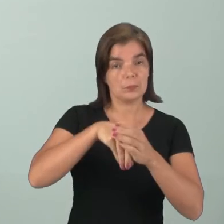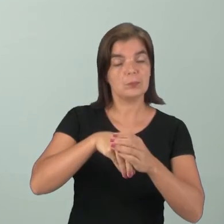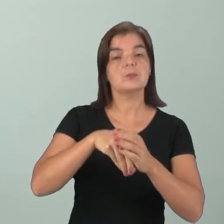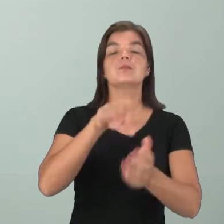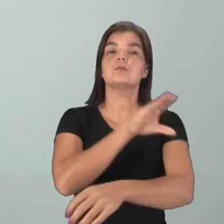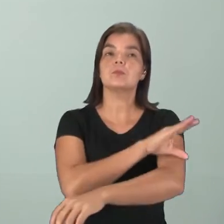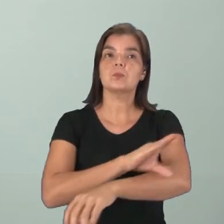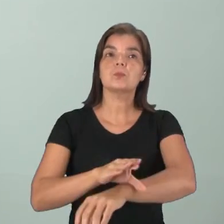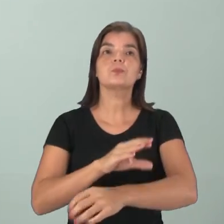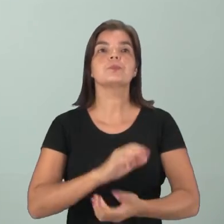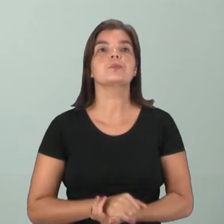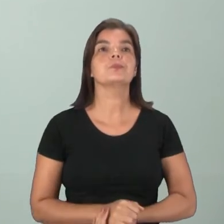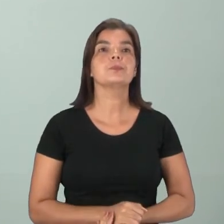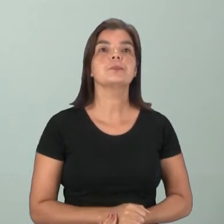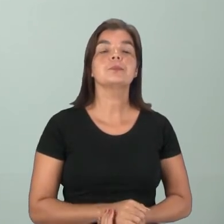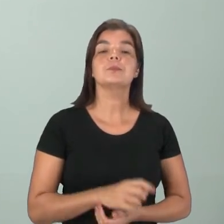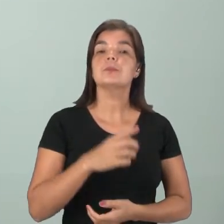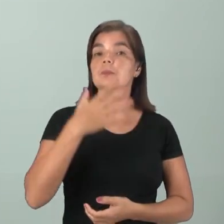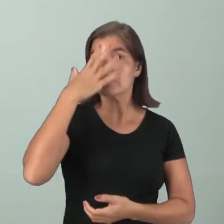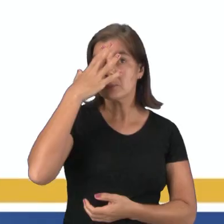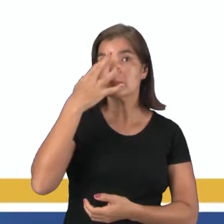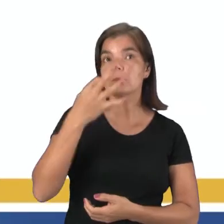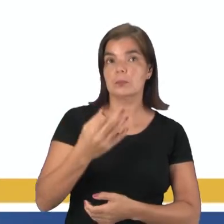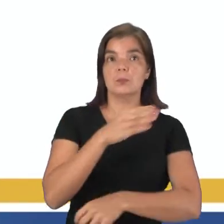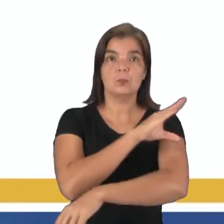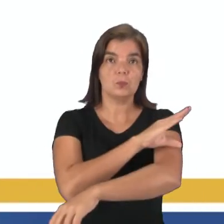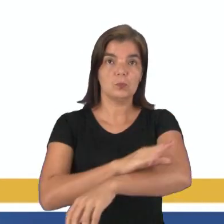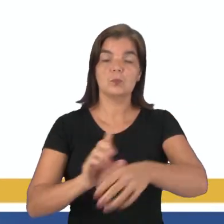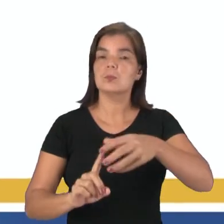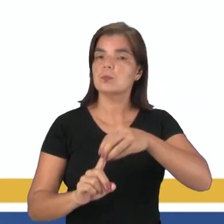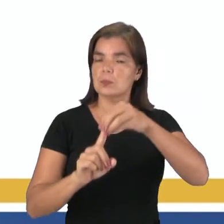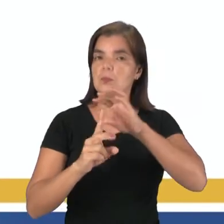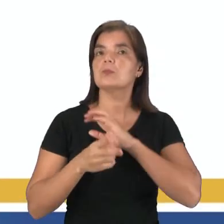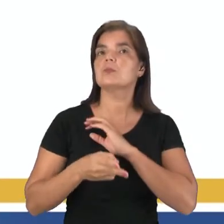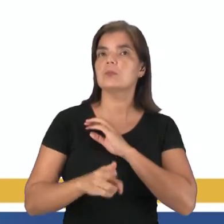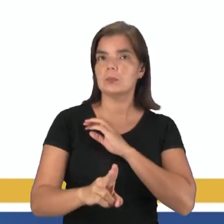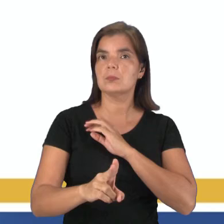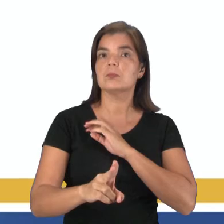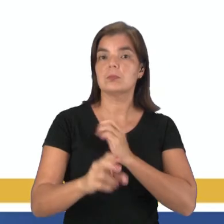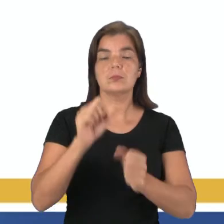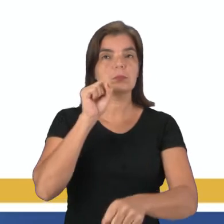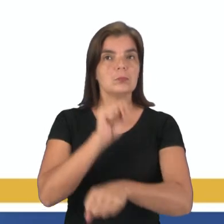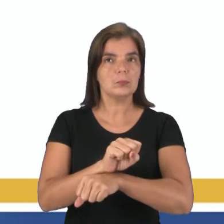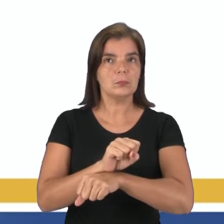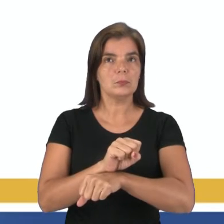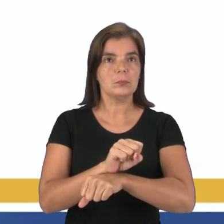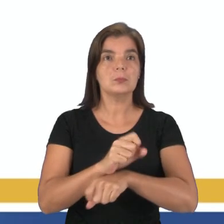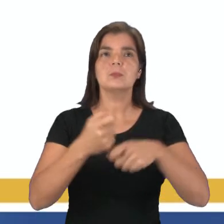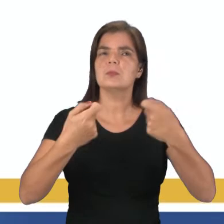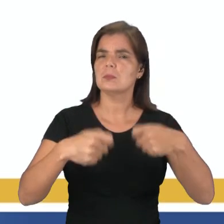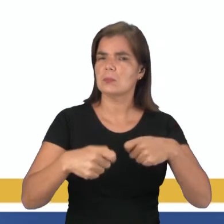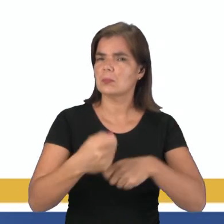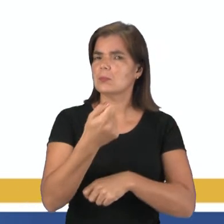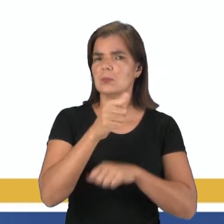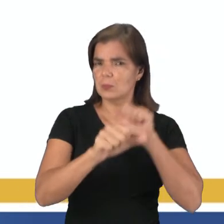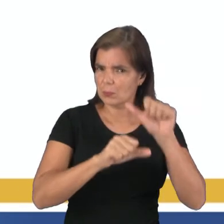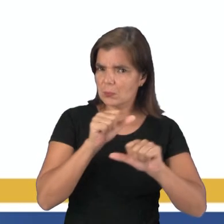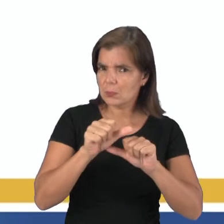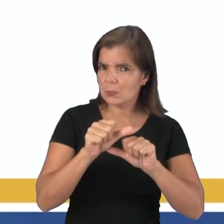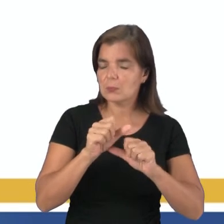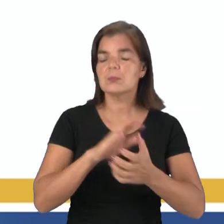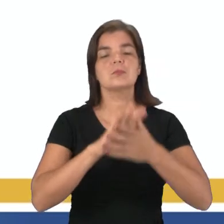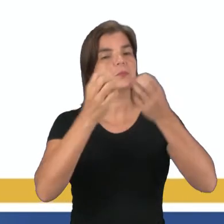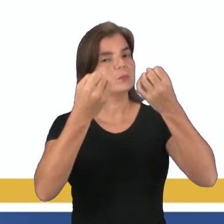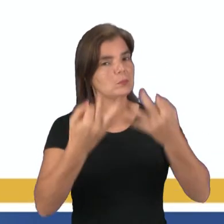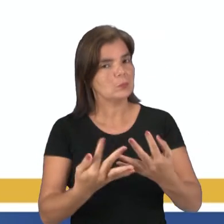outro aspecto dentro desse significado de cultura. Observe. Podemos afirmar que a cultura é única e permanece